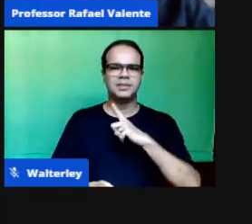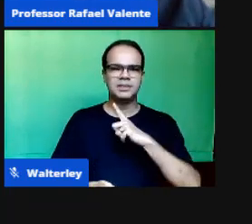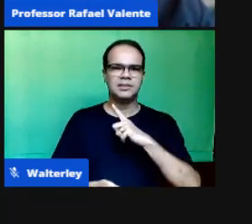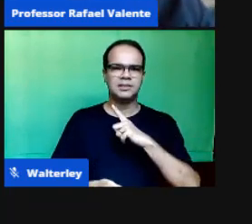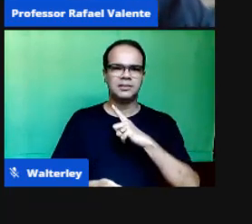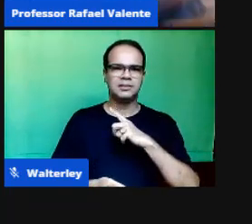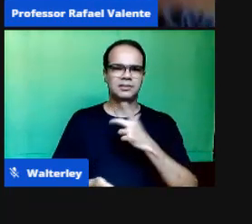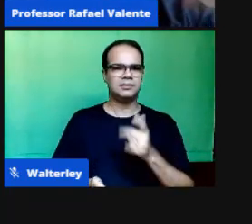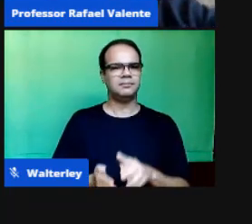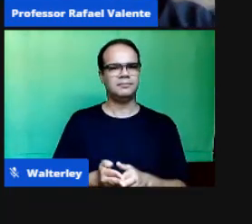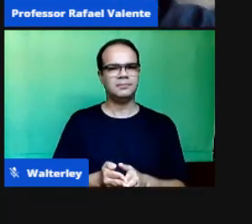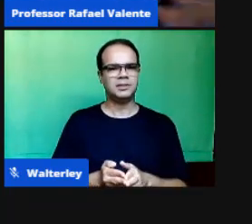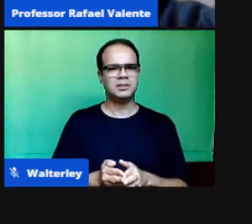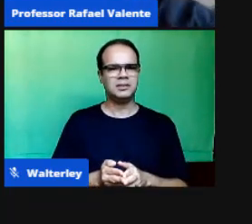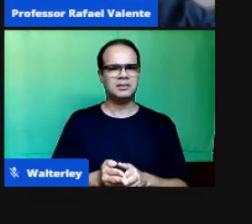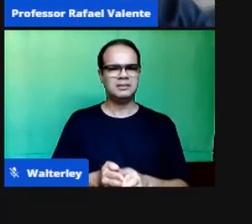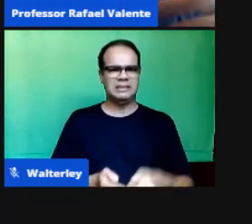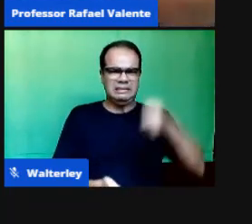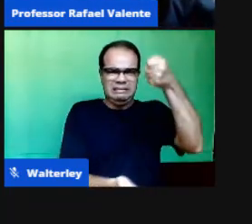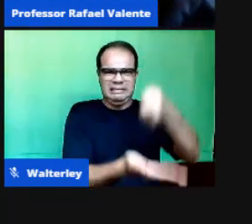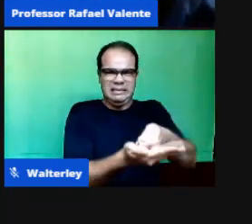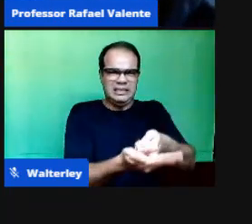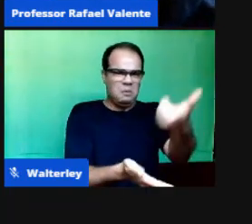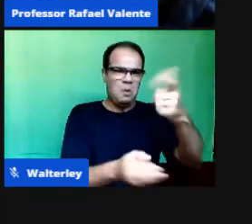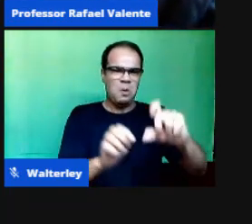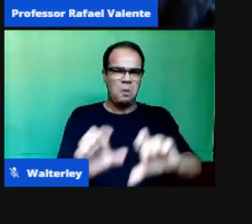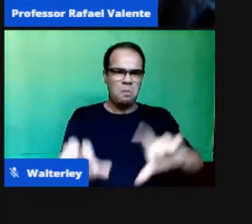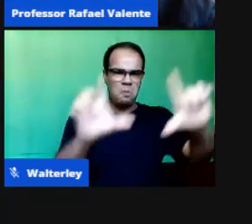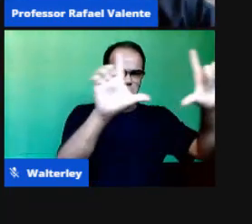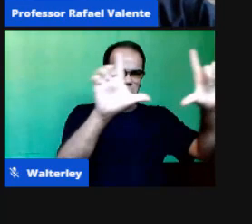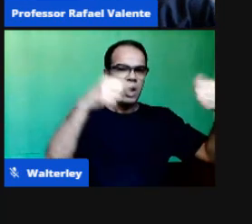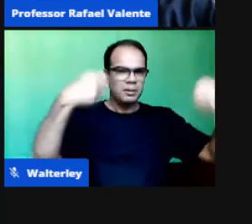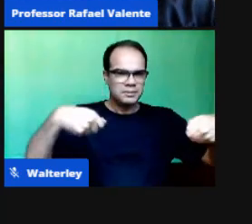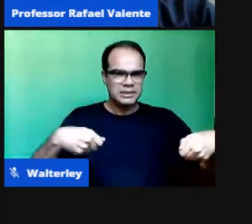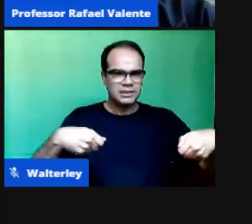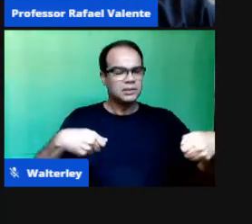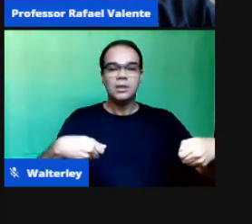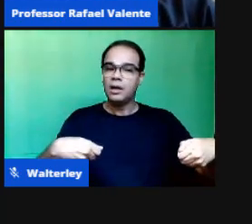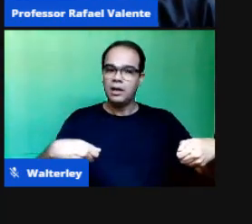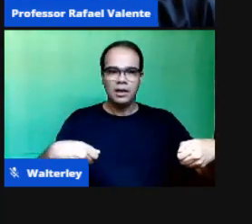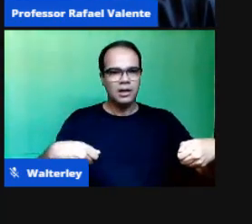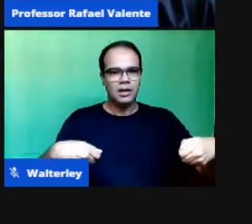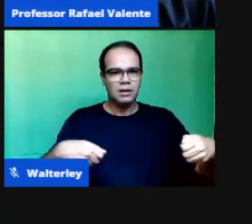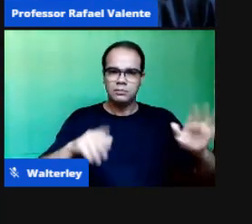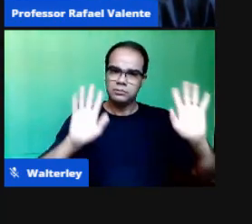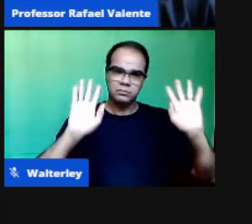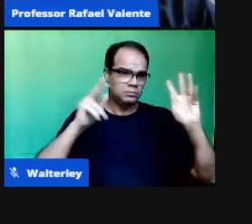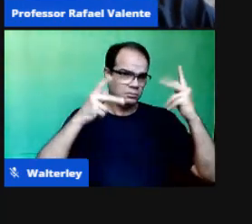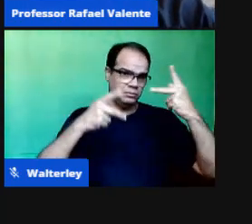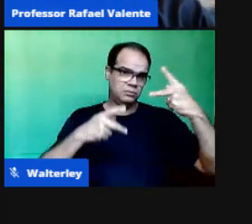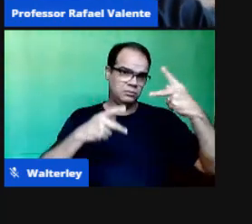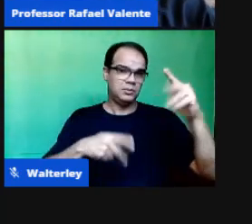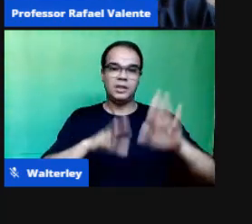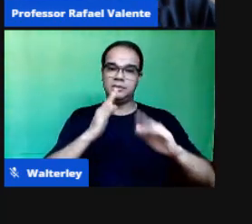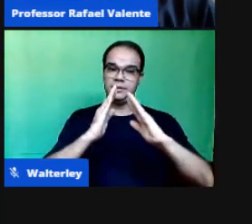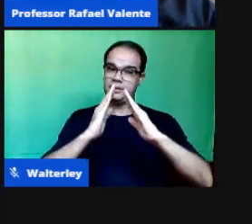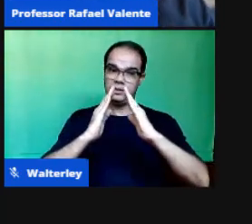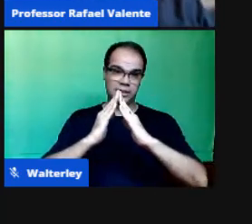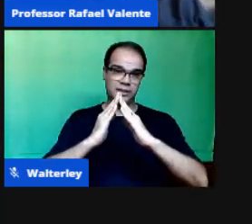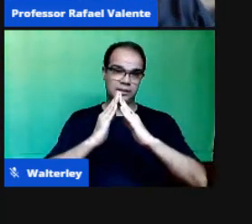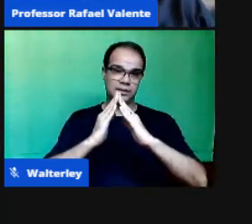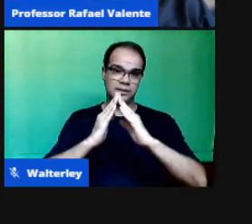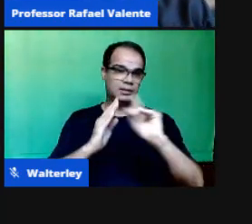não peço, não é uma obrigatoriedade que liguem a câmera, porque é um momento deles ficarem à vontade. Muitas vezes eles não estão em casa,